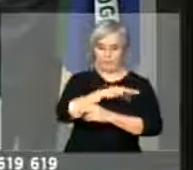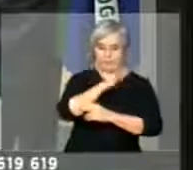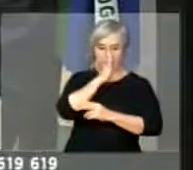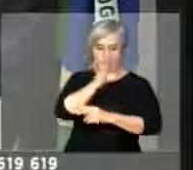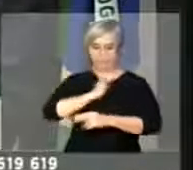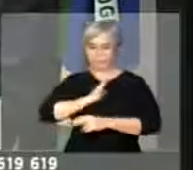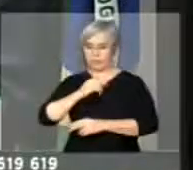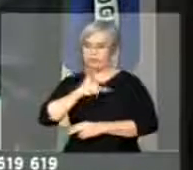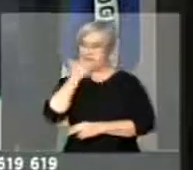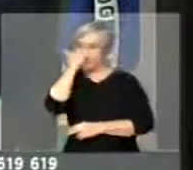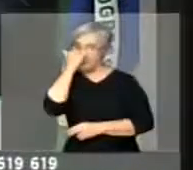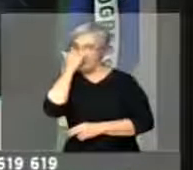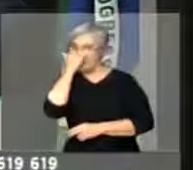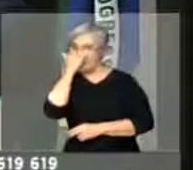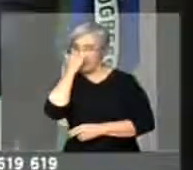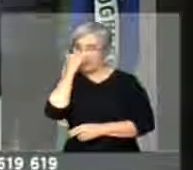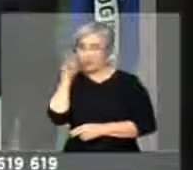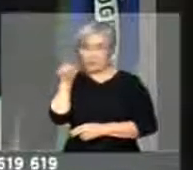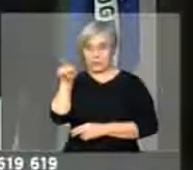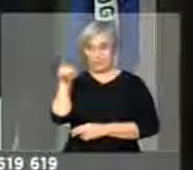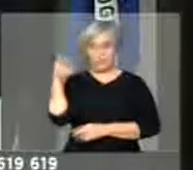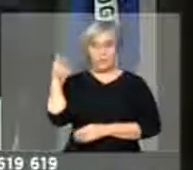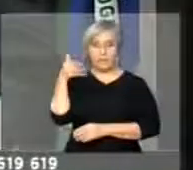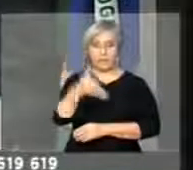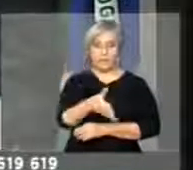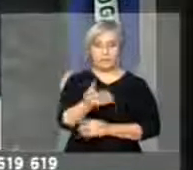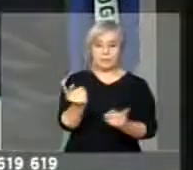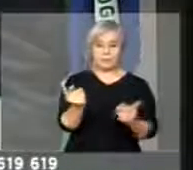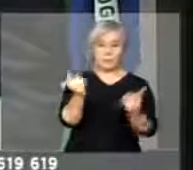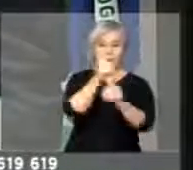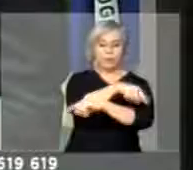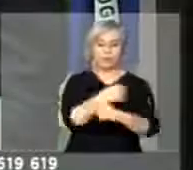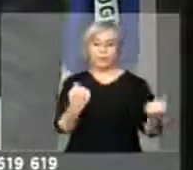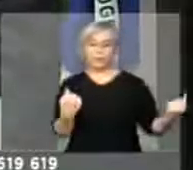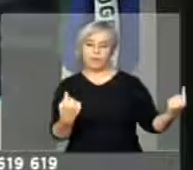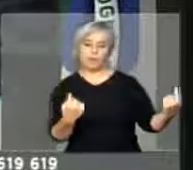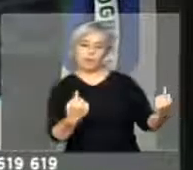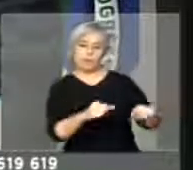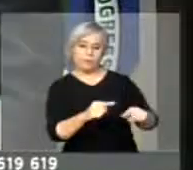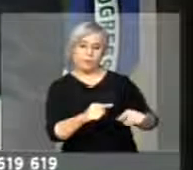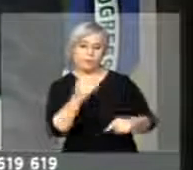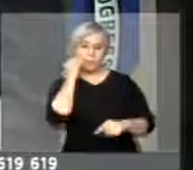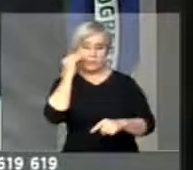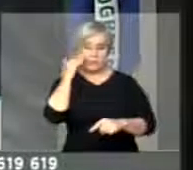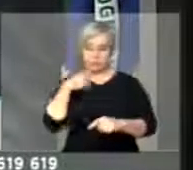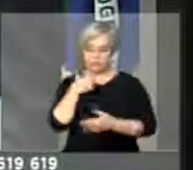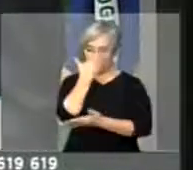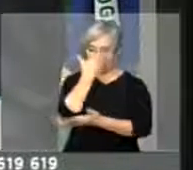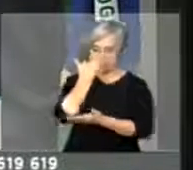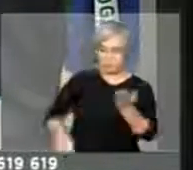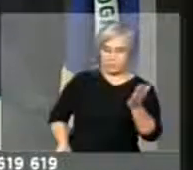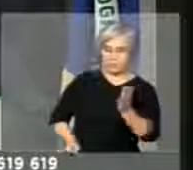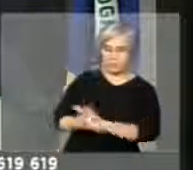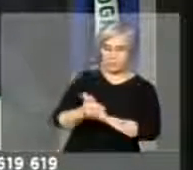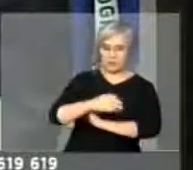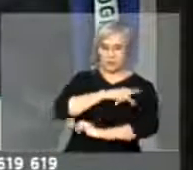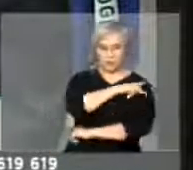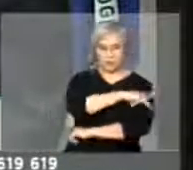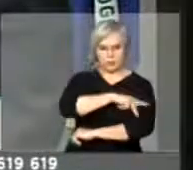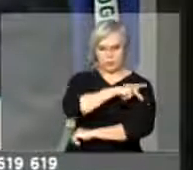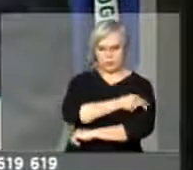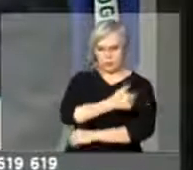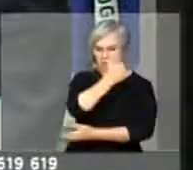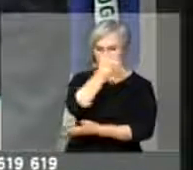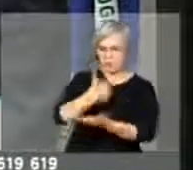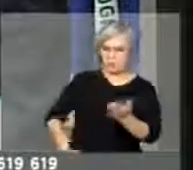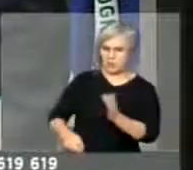aonde ele participou do outro lado para me derrotar no Senado do Piauí, derrotar o